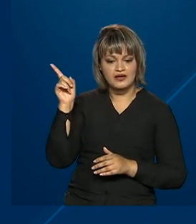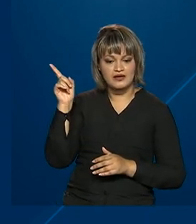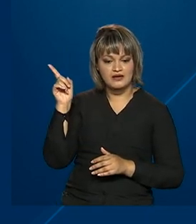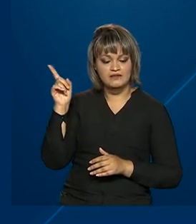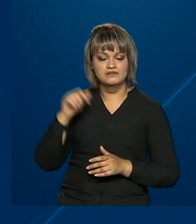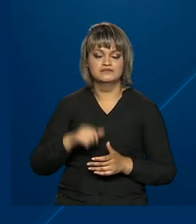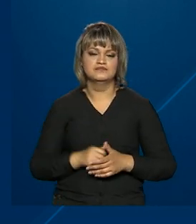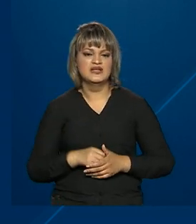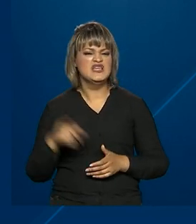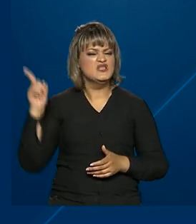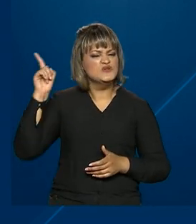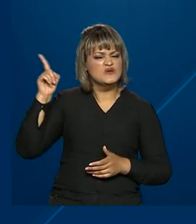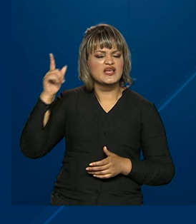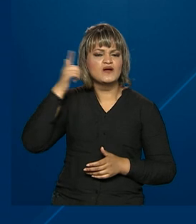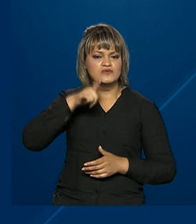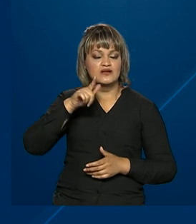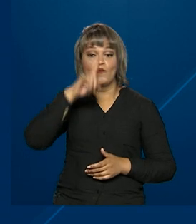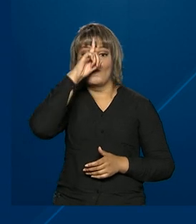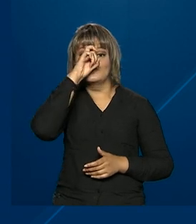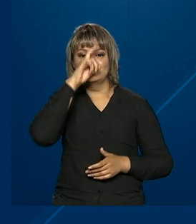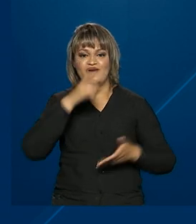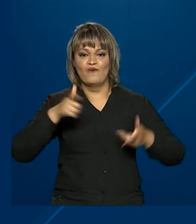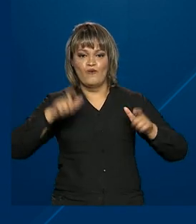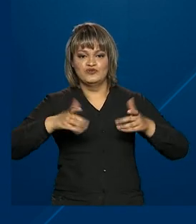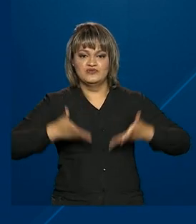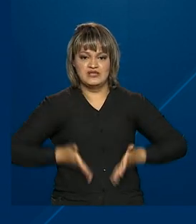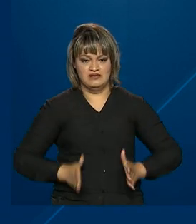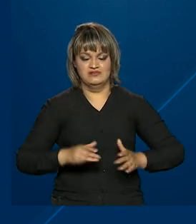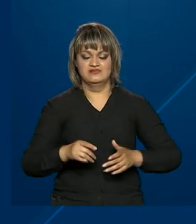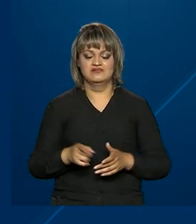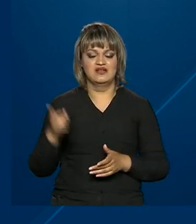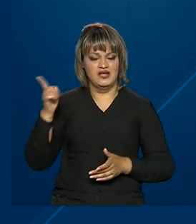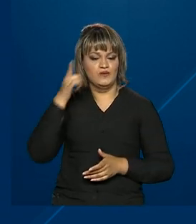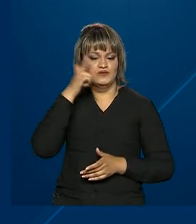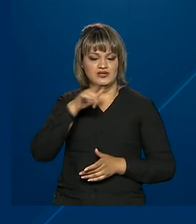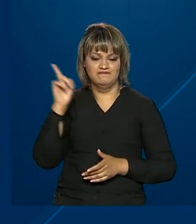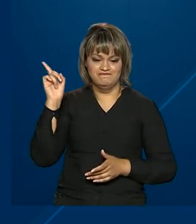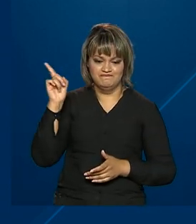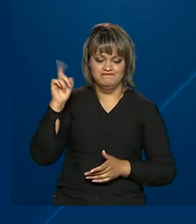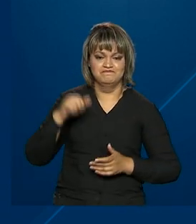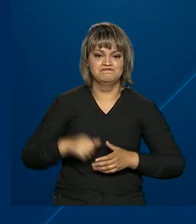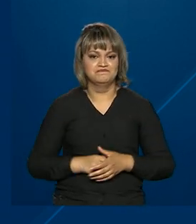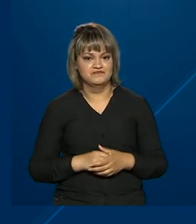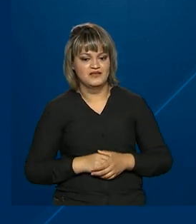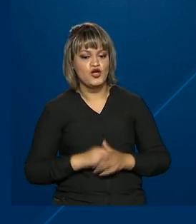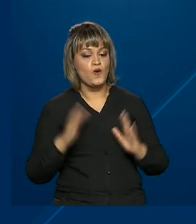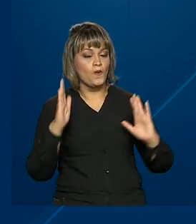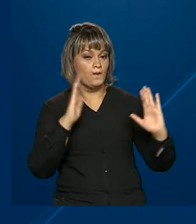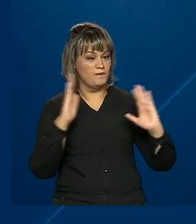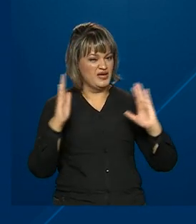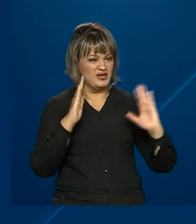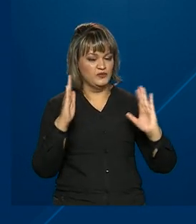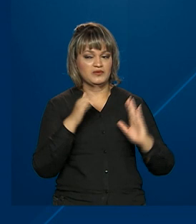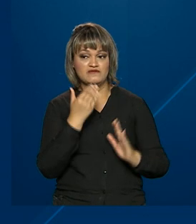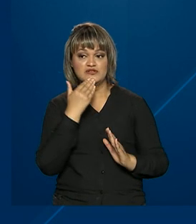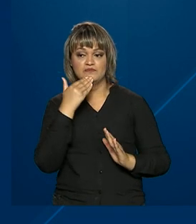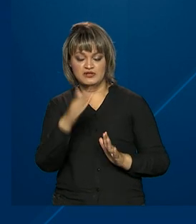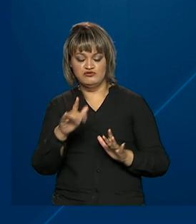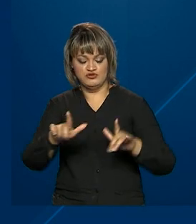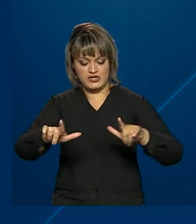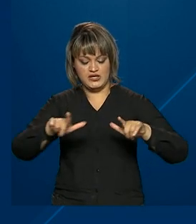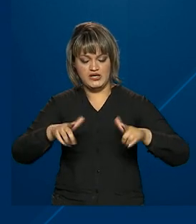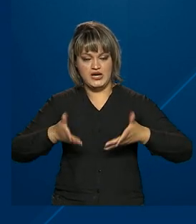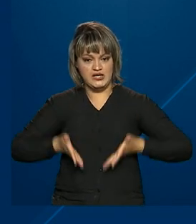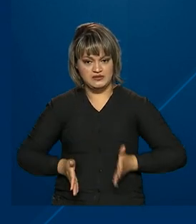nascido vivo, fornecida pelo hospital ou maternidade onde houve o parto. O prazo para solicitar a certidão de